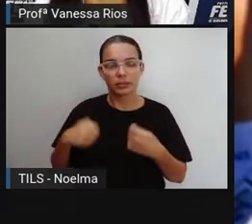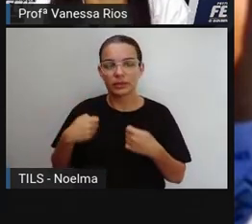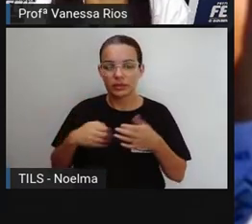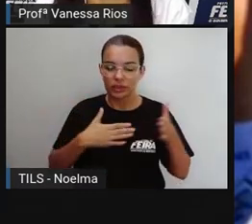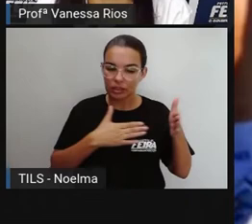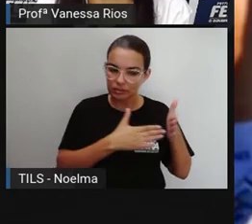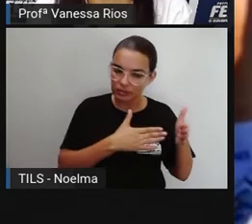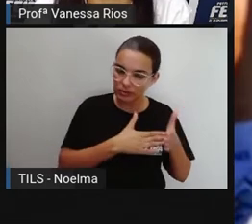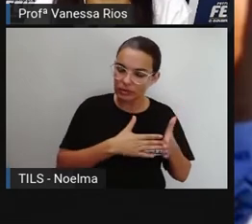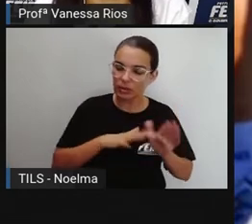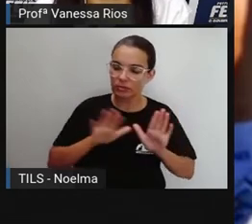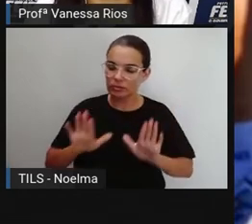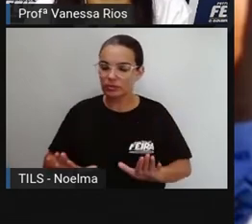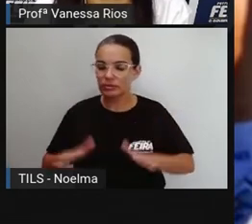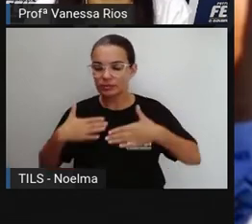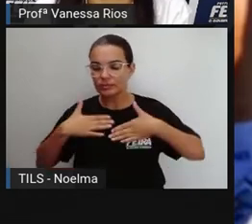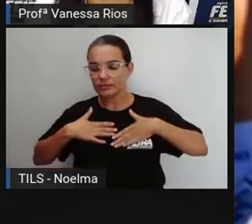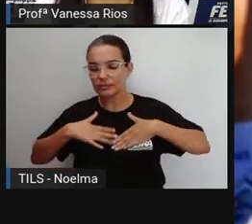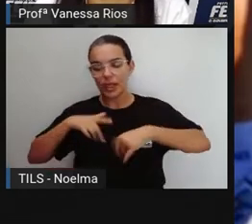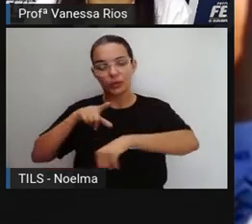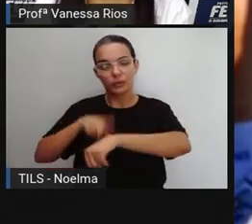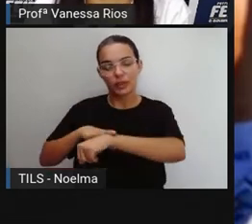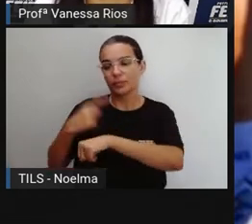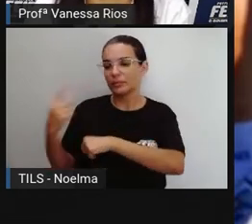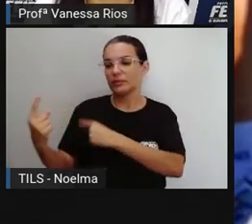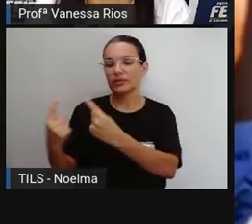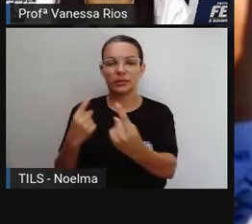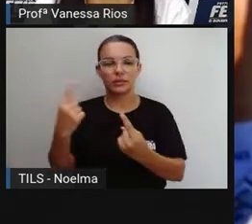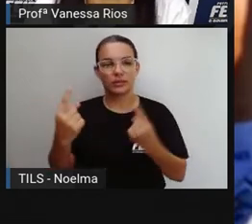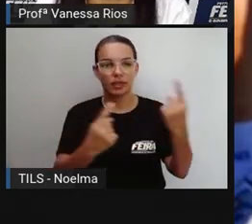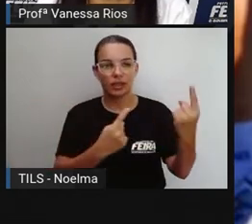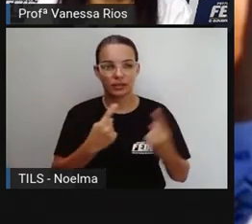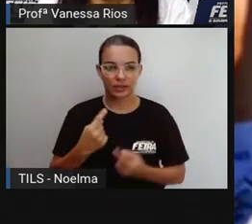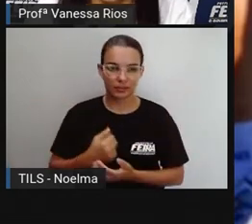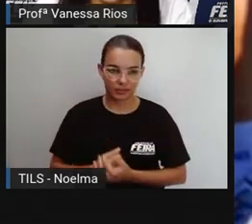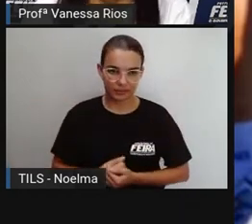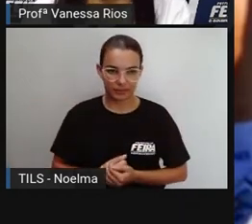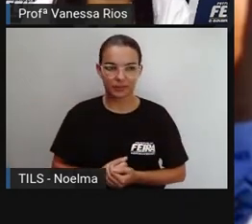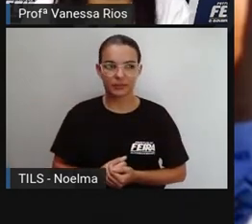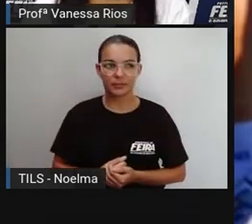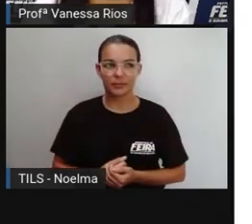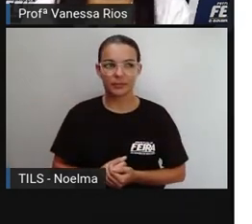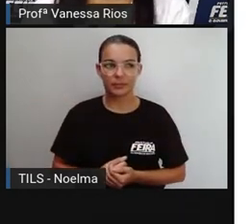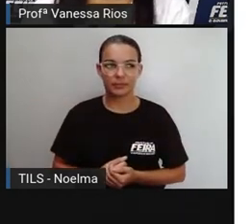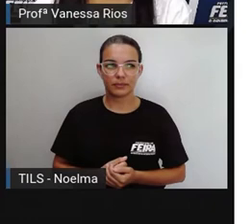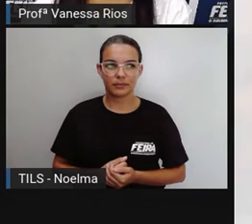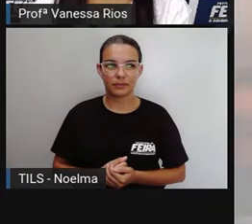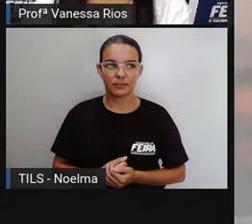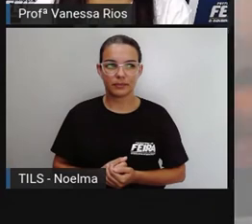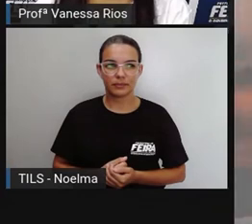seu ritmo, as pessoas podem, né, fazer esse exercício físico que é a caminhada.